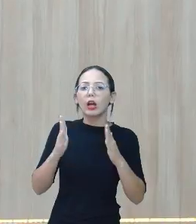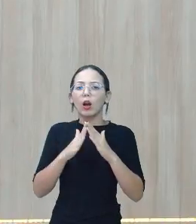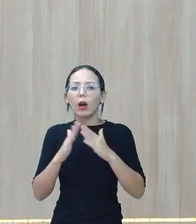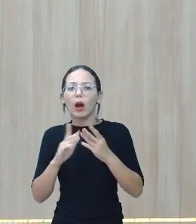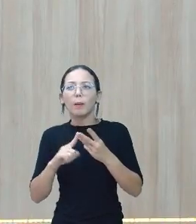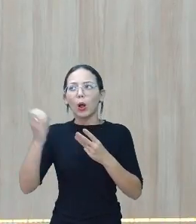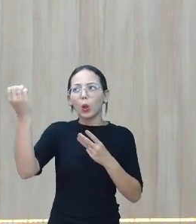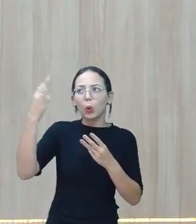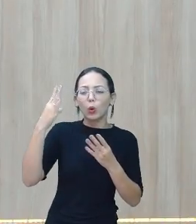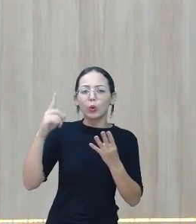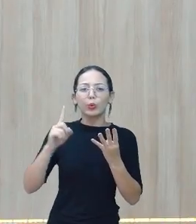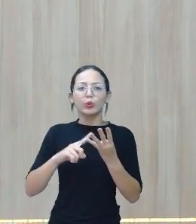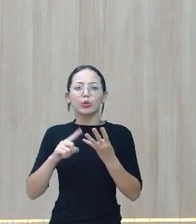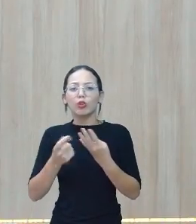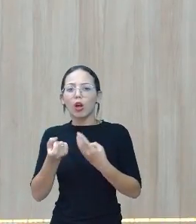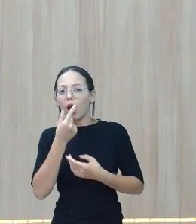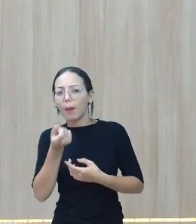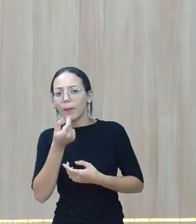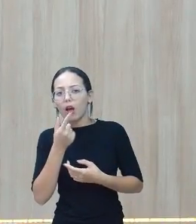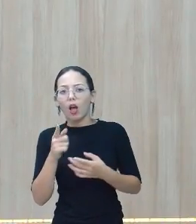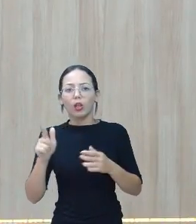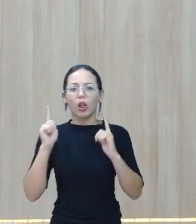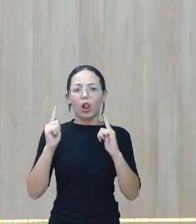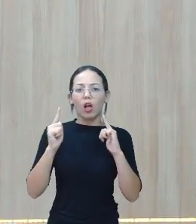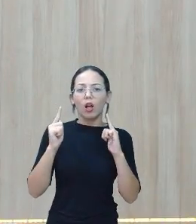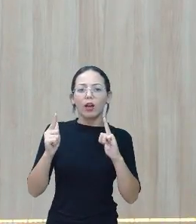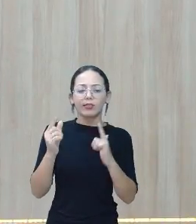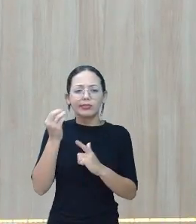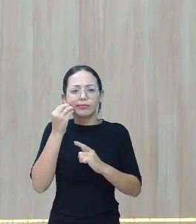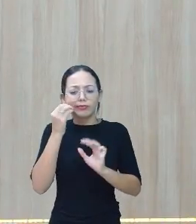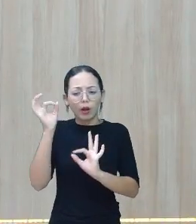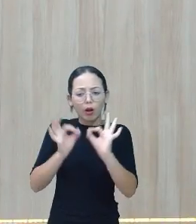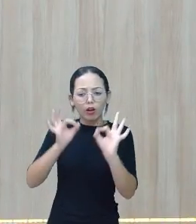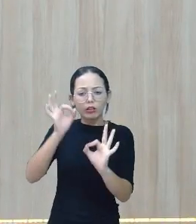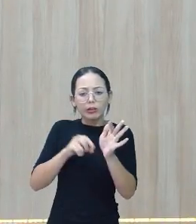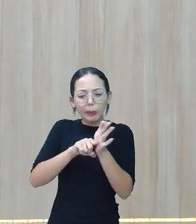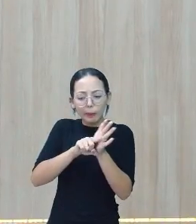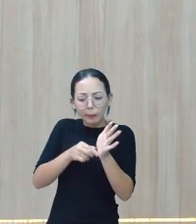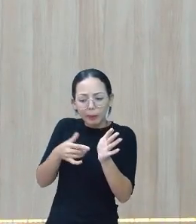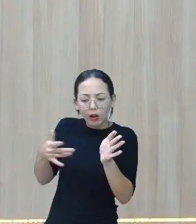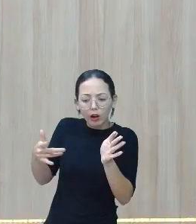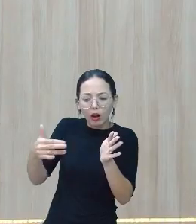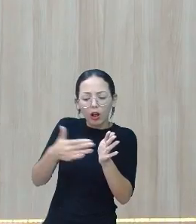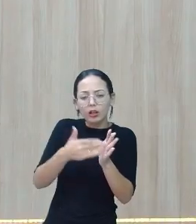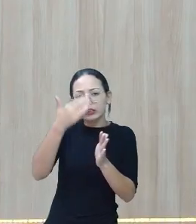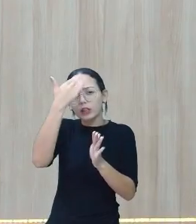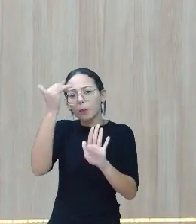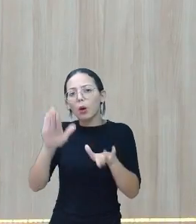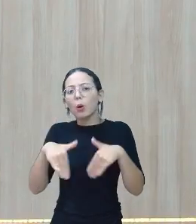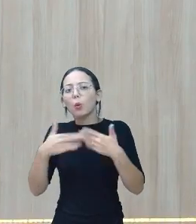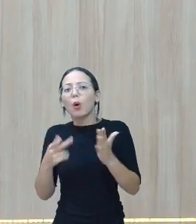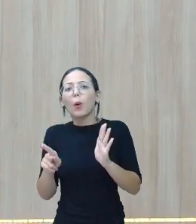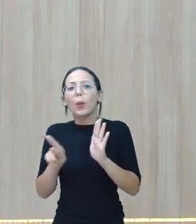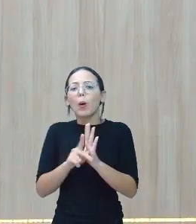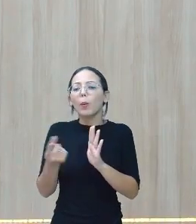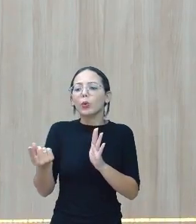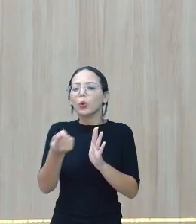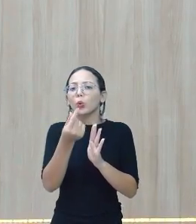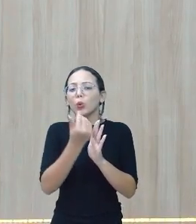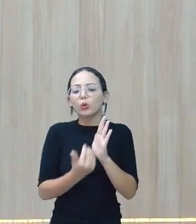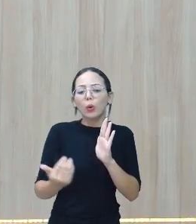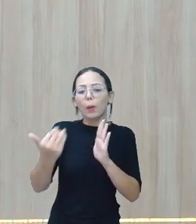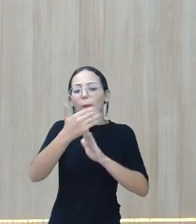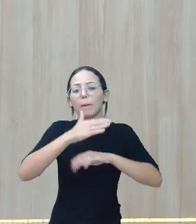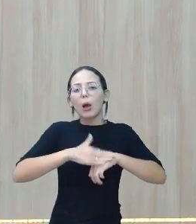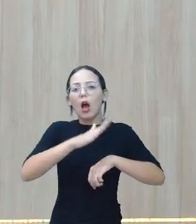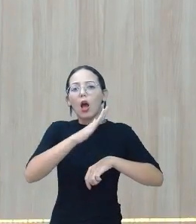com luz, com medicamentos, com lazer. Tenta fazer isso daí apenas para dizer qual é o custo maior da tua